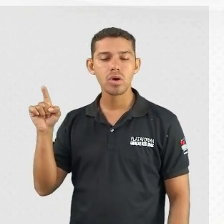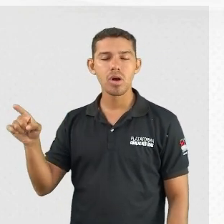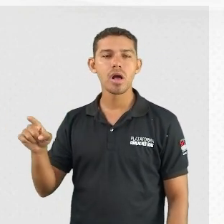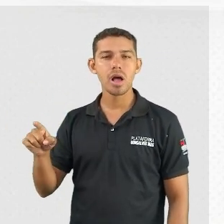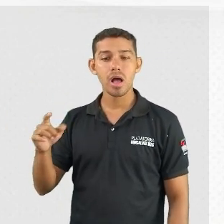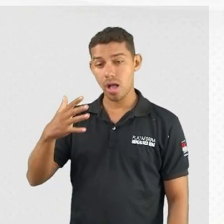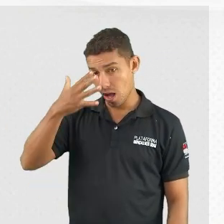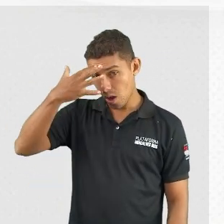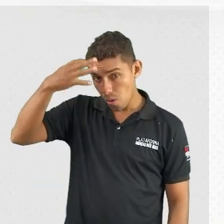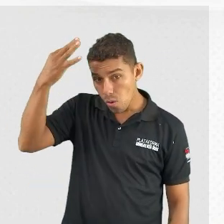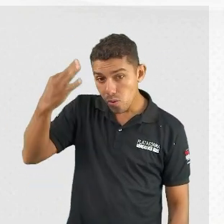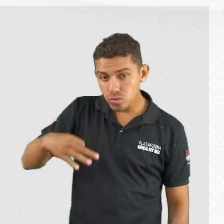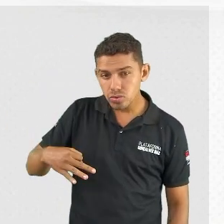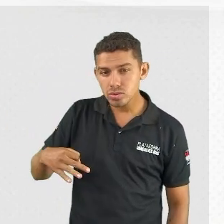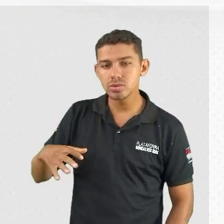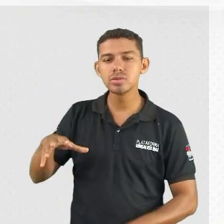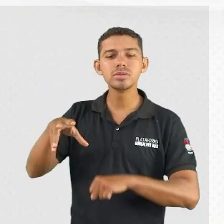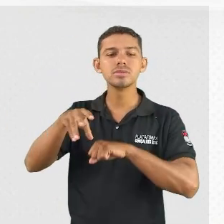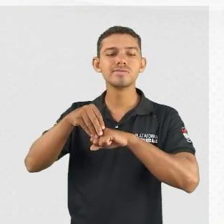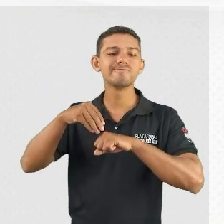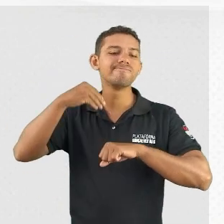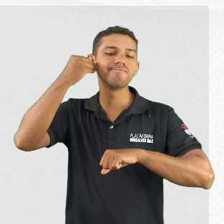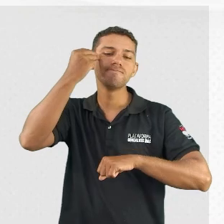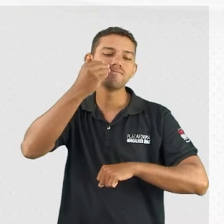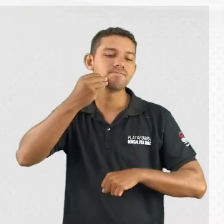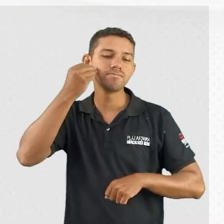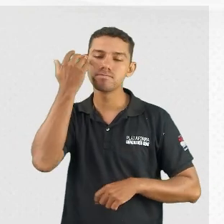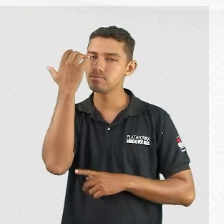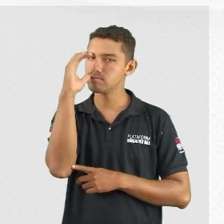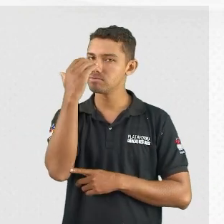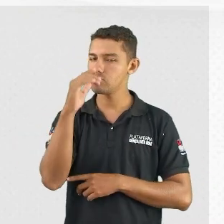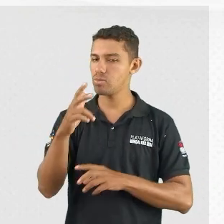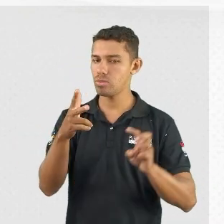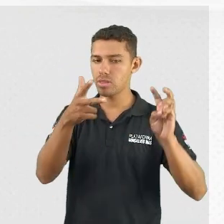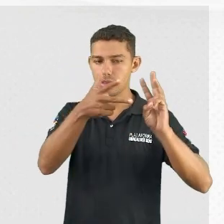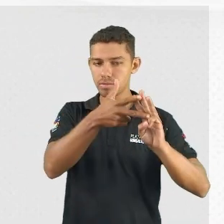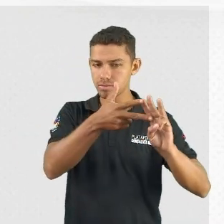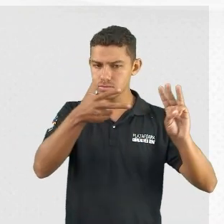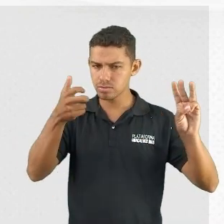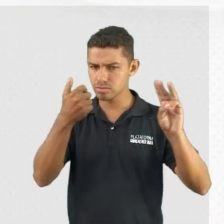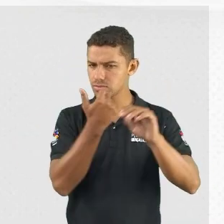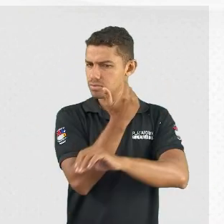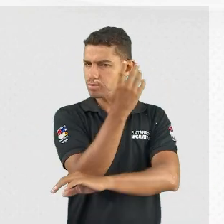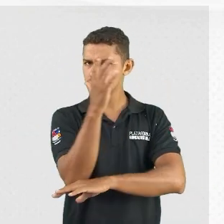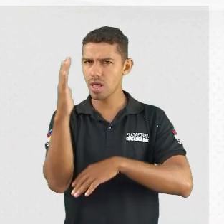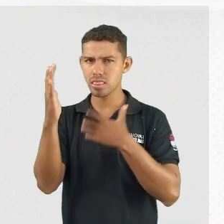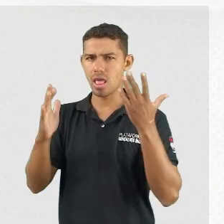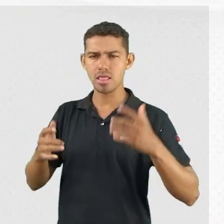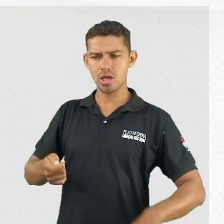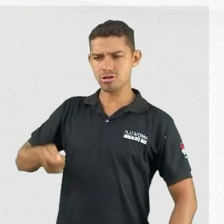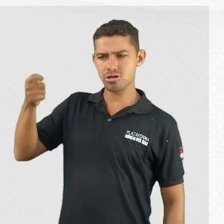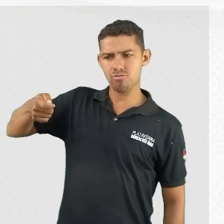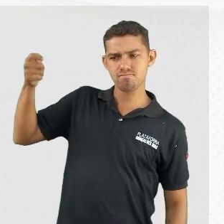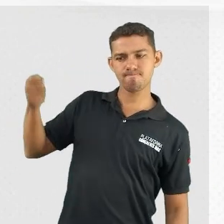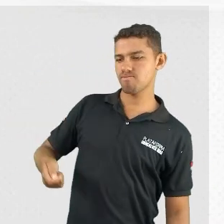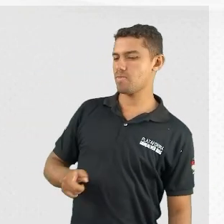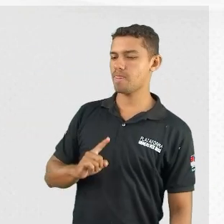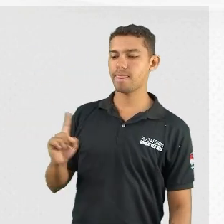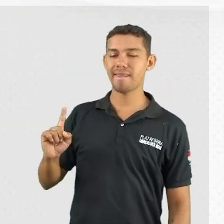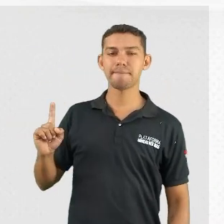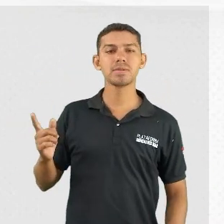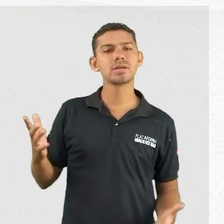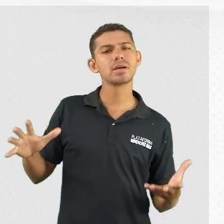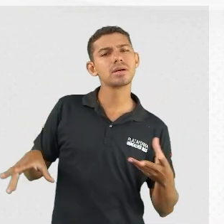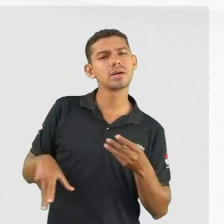indígena, ela traz sim uma conexão com a natureza, que não é uma conexão de dominação com a natureza, né? Mas um